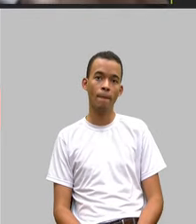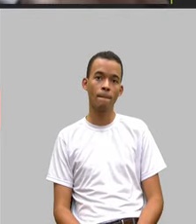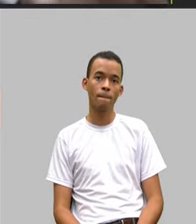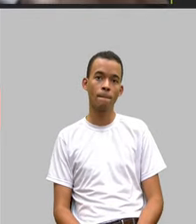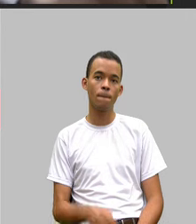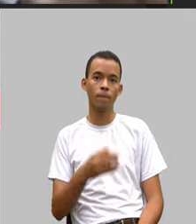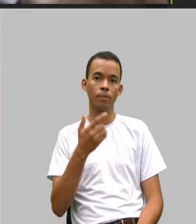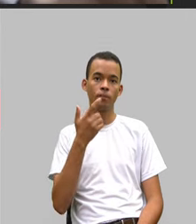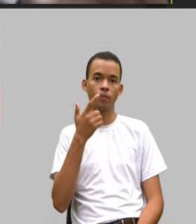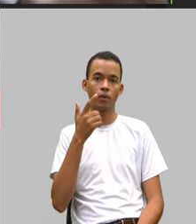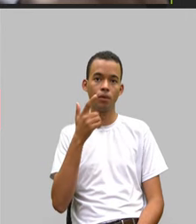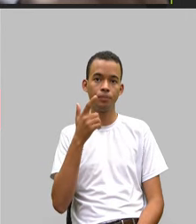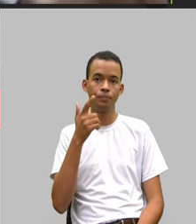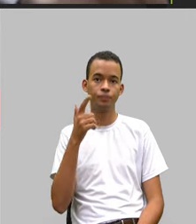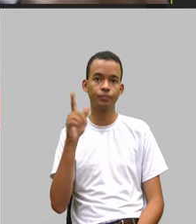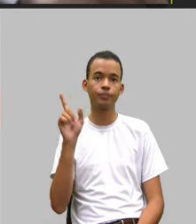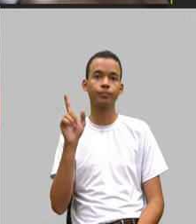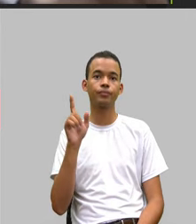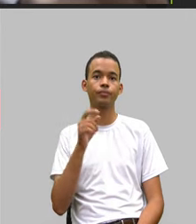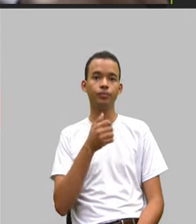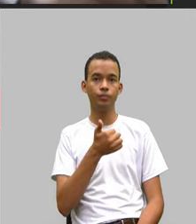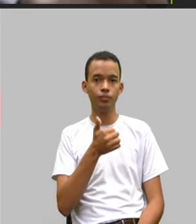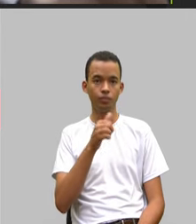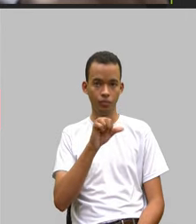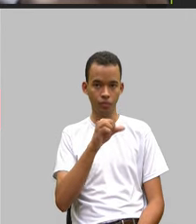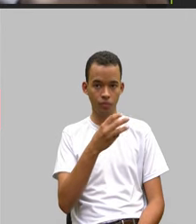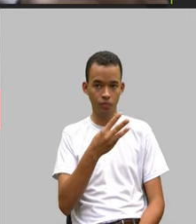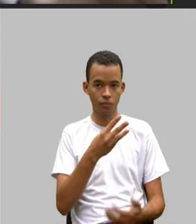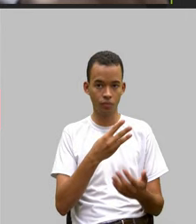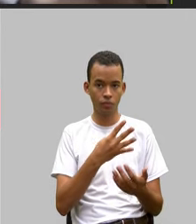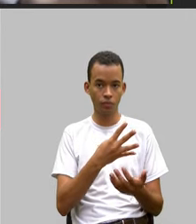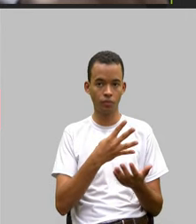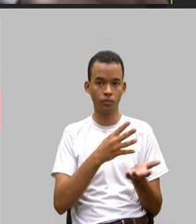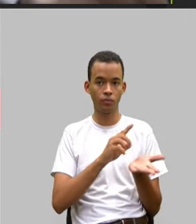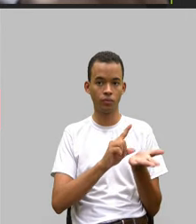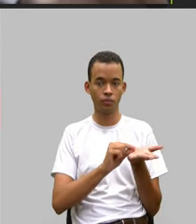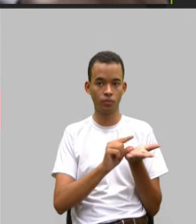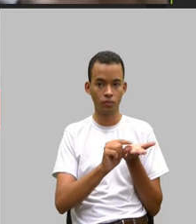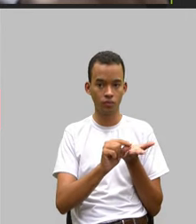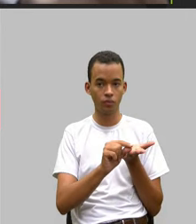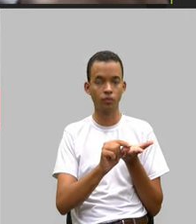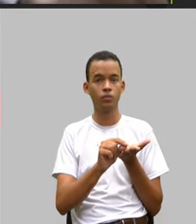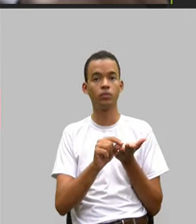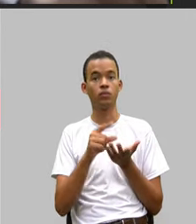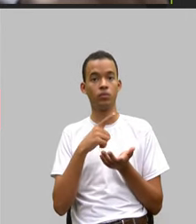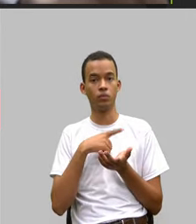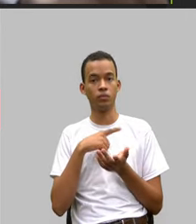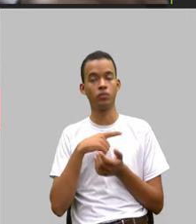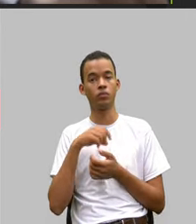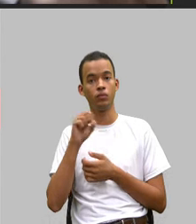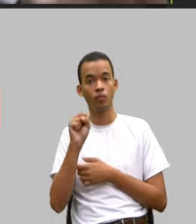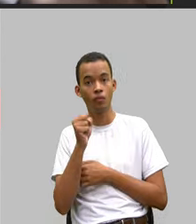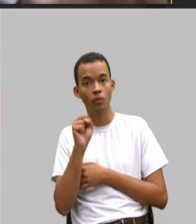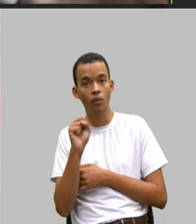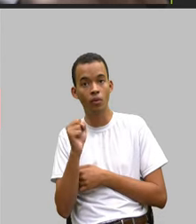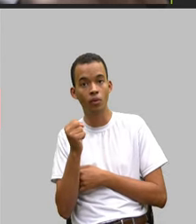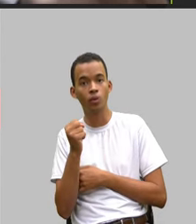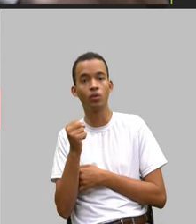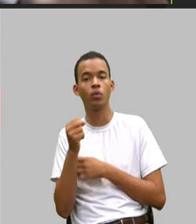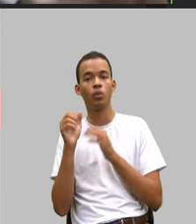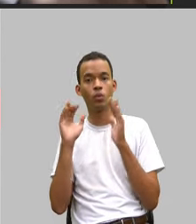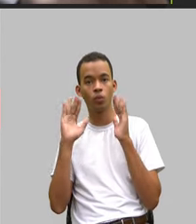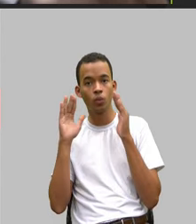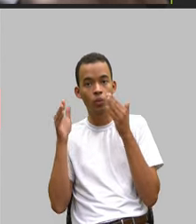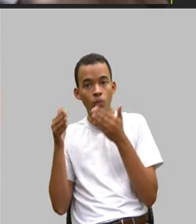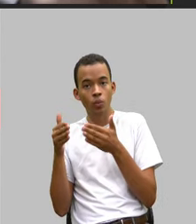no seu processo de metodologia um foco em avaliar esses efeitos colaterais eh então sim temos efeitos